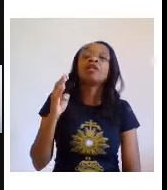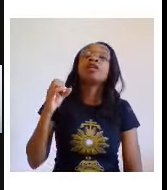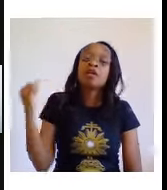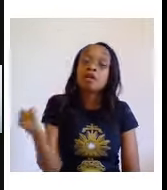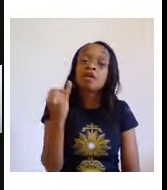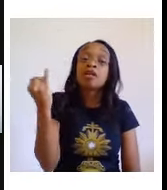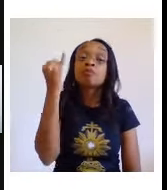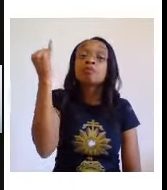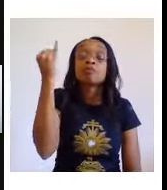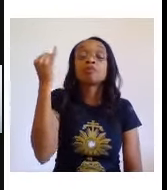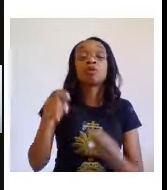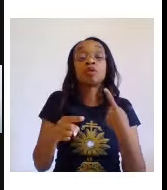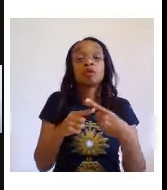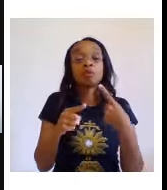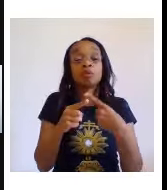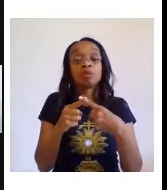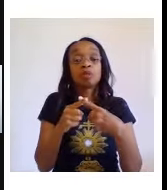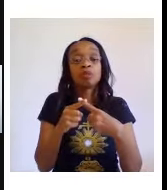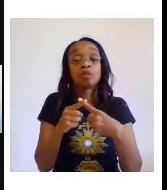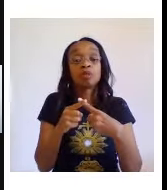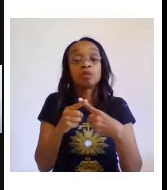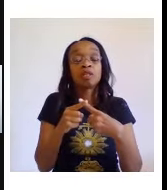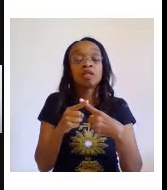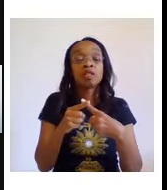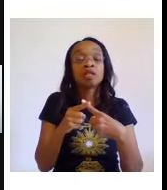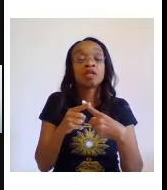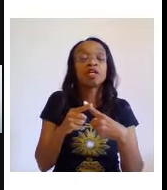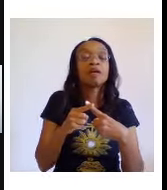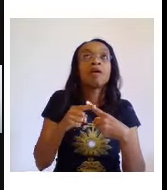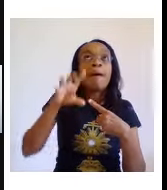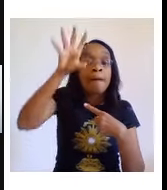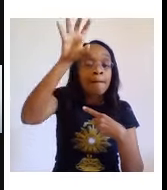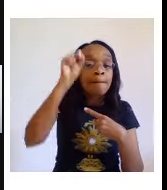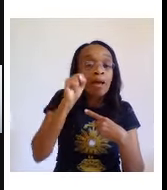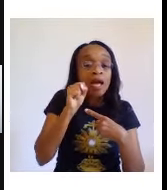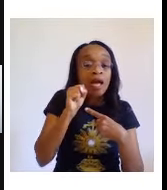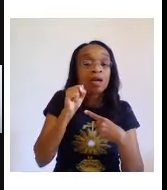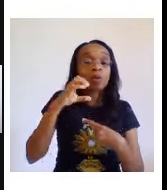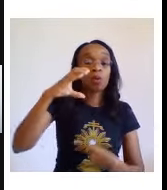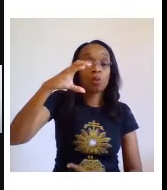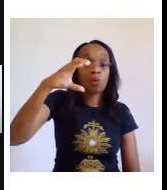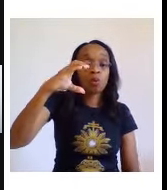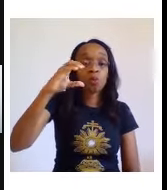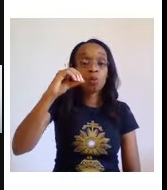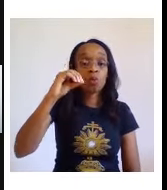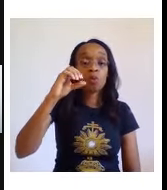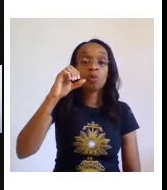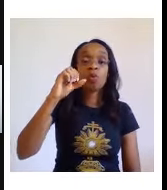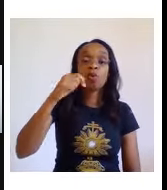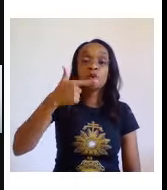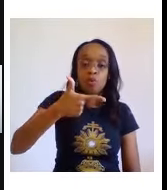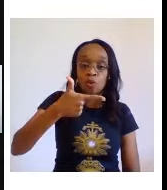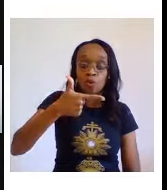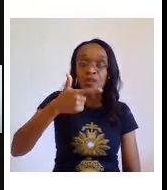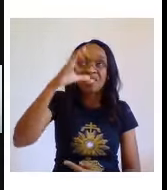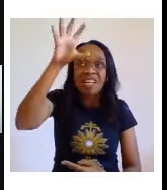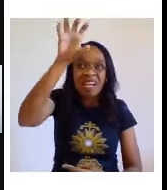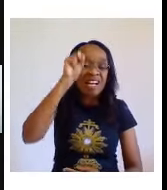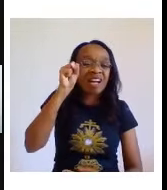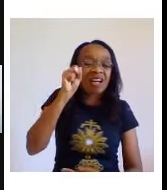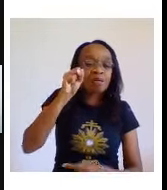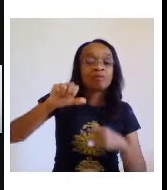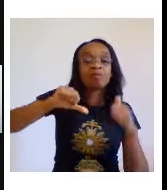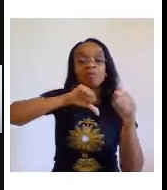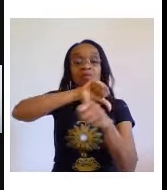significativo na remoção do gás carbônico do ar, da atmosfera. Então, quando a gente